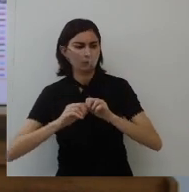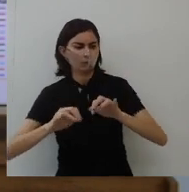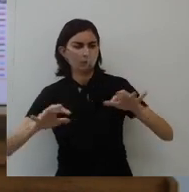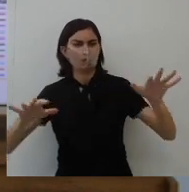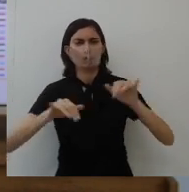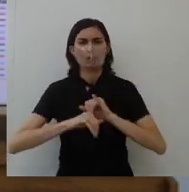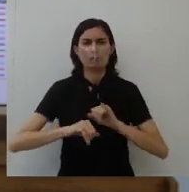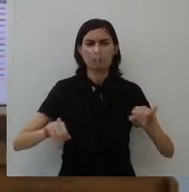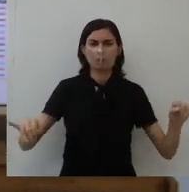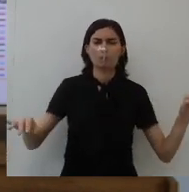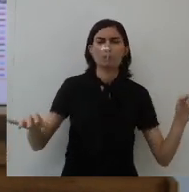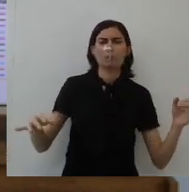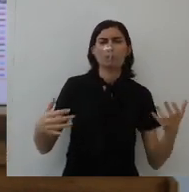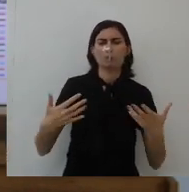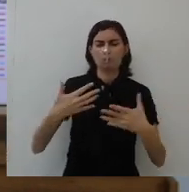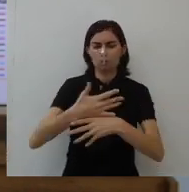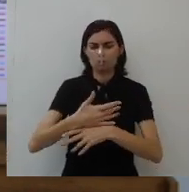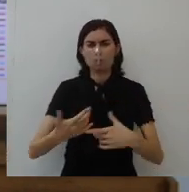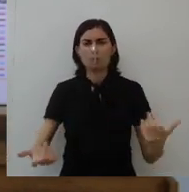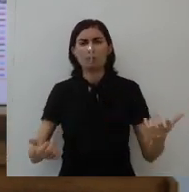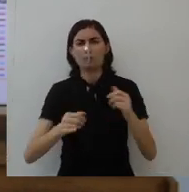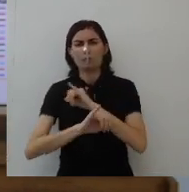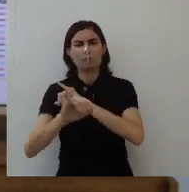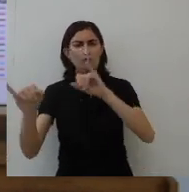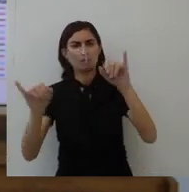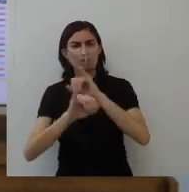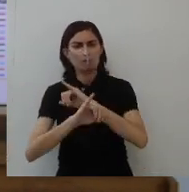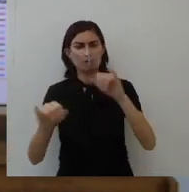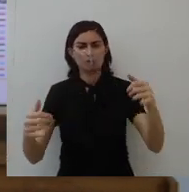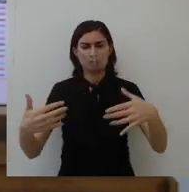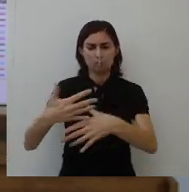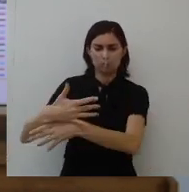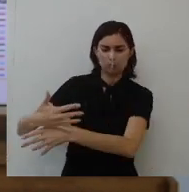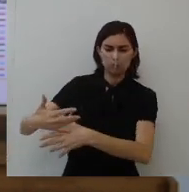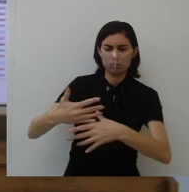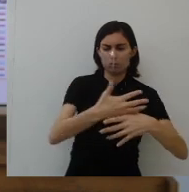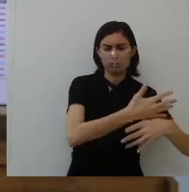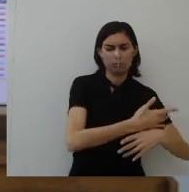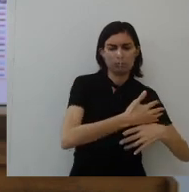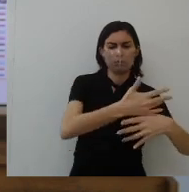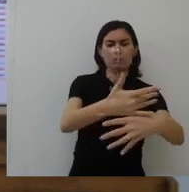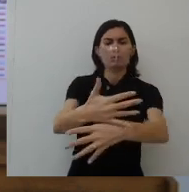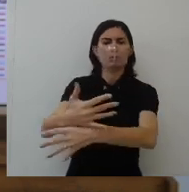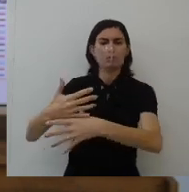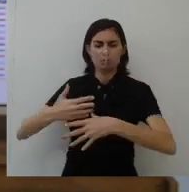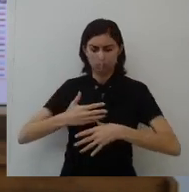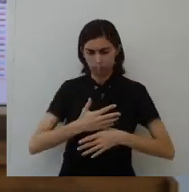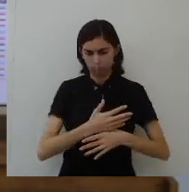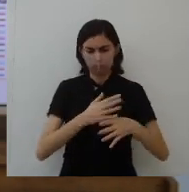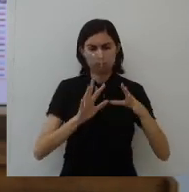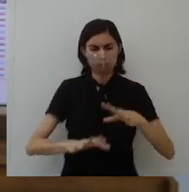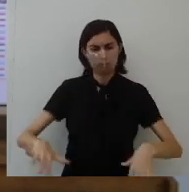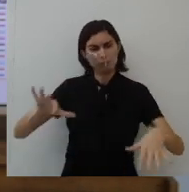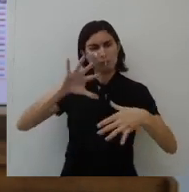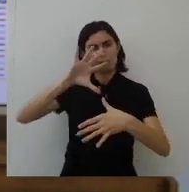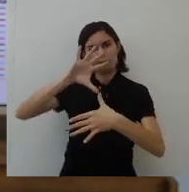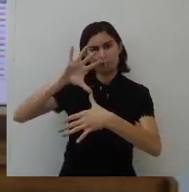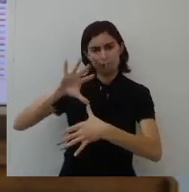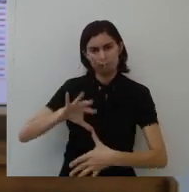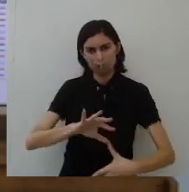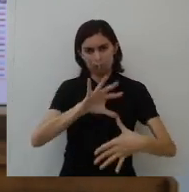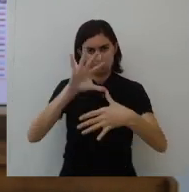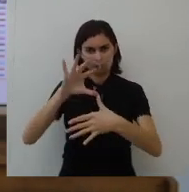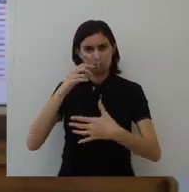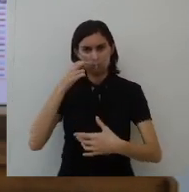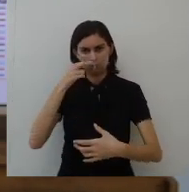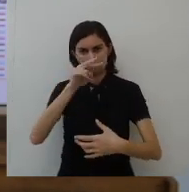de infraestrutura, de informação entre as cidades, de forma que quando você coloca isso no mapa, né, aí no seu